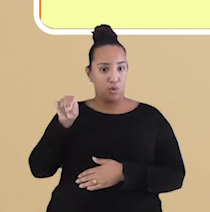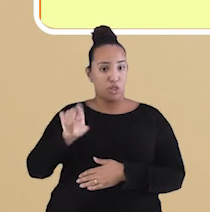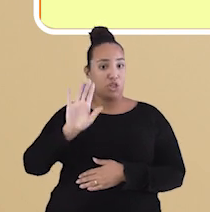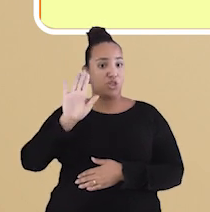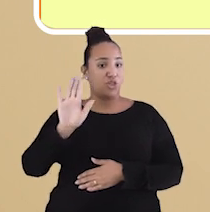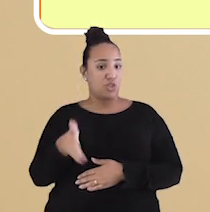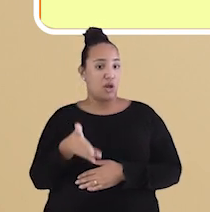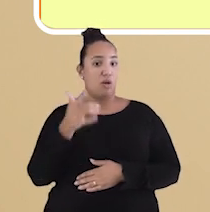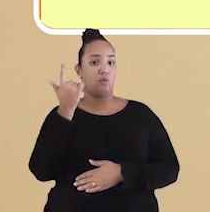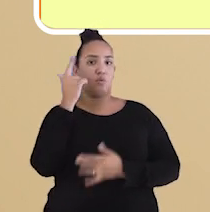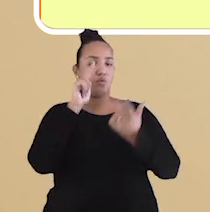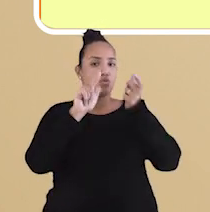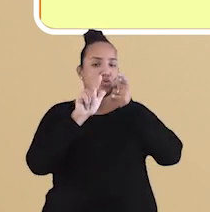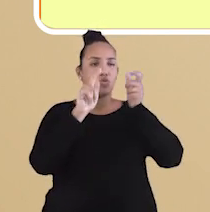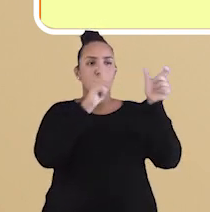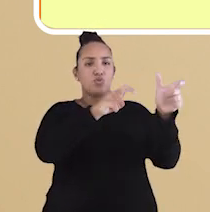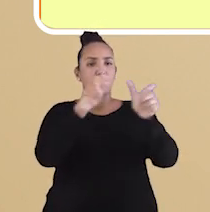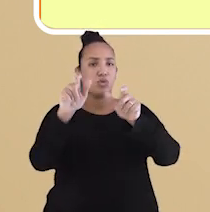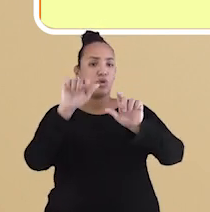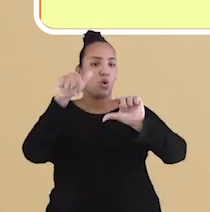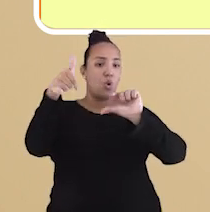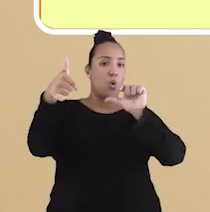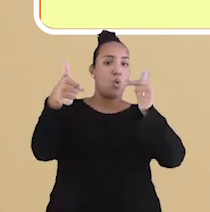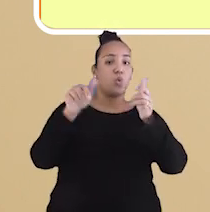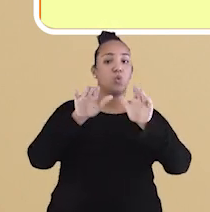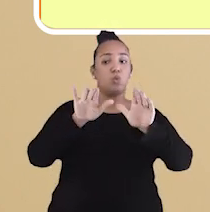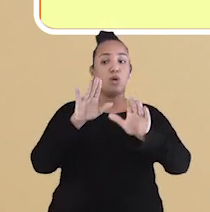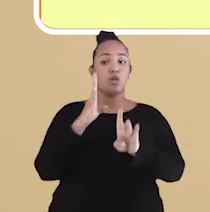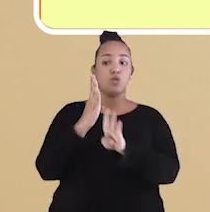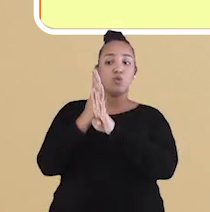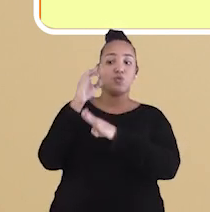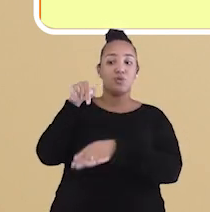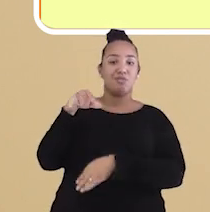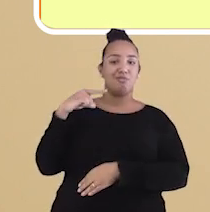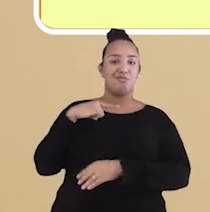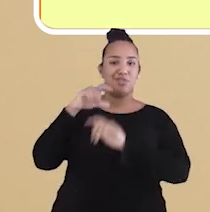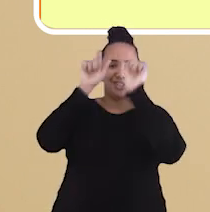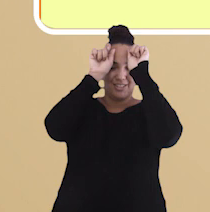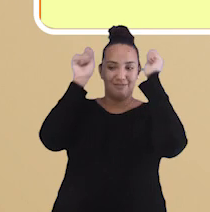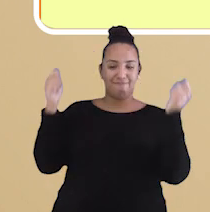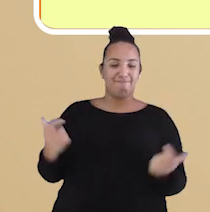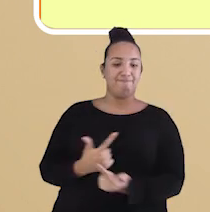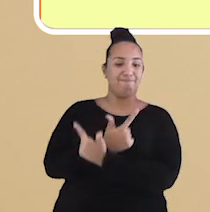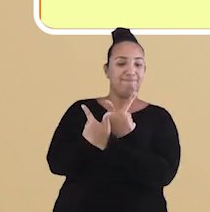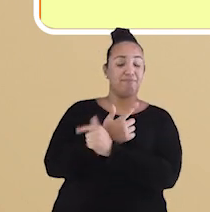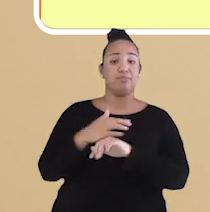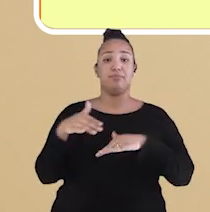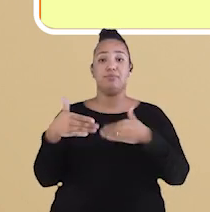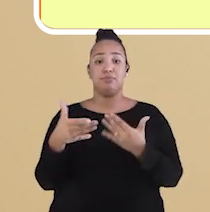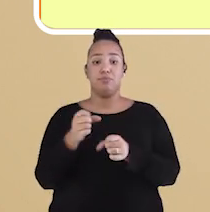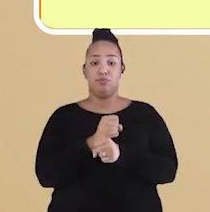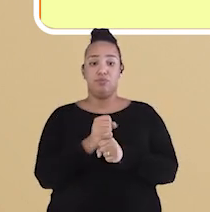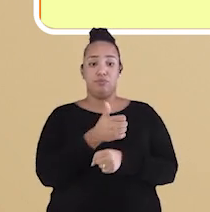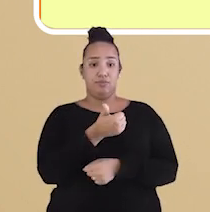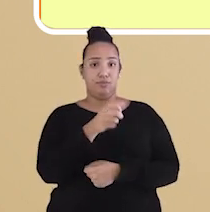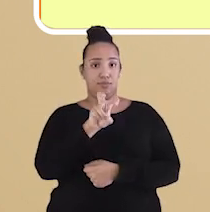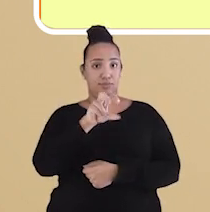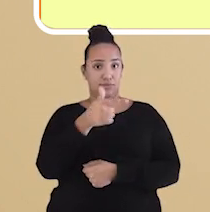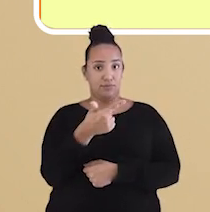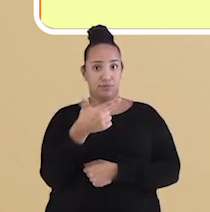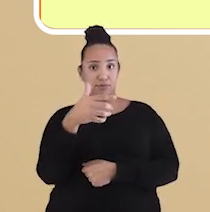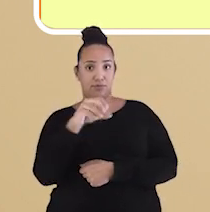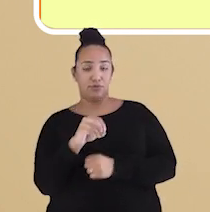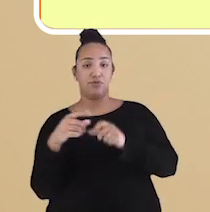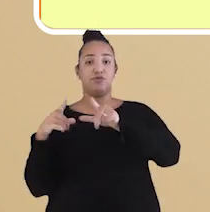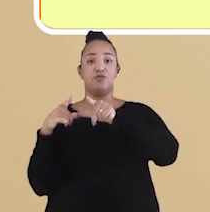Cuba quando ficou sabendo da existência do Grande Império. No ano de 1520, decidiu seguir para o México a fim